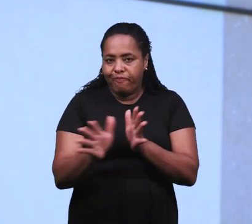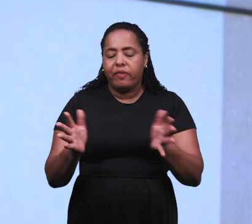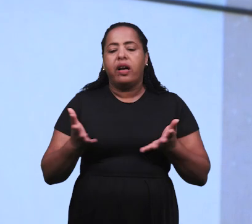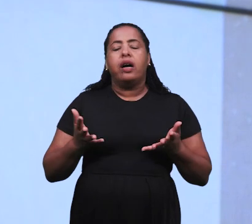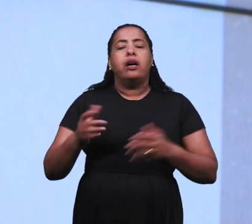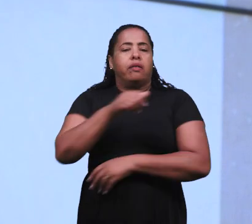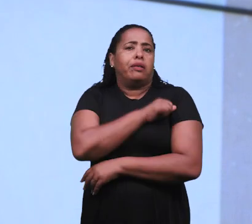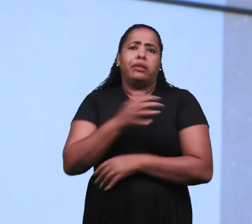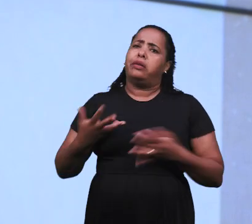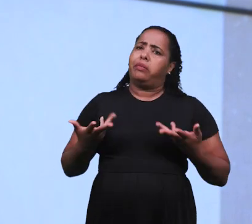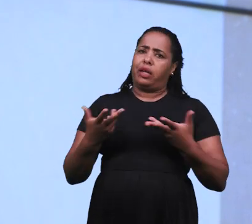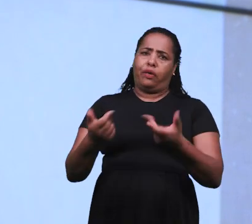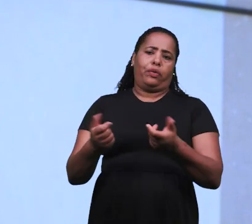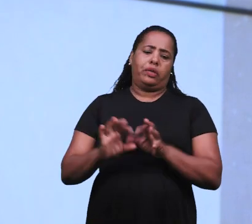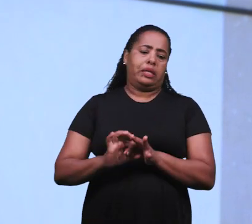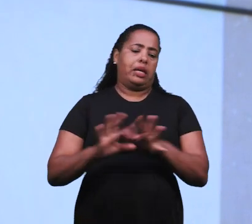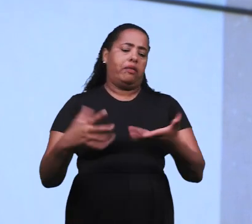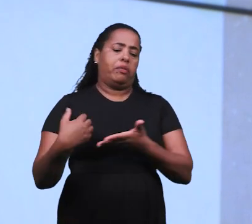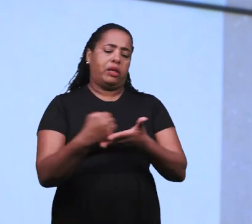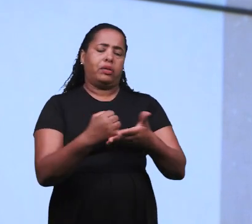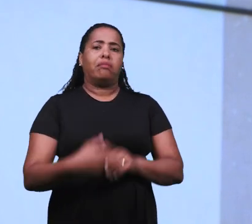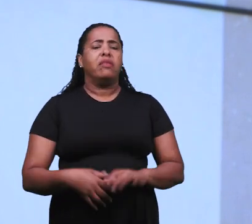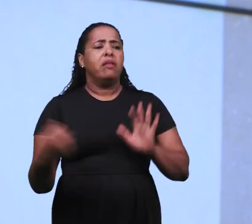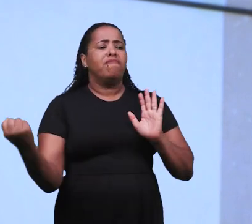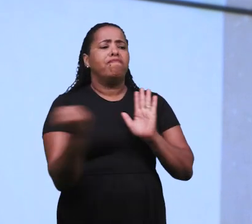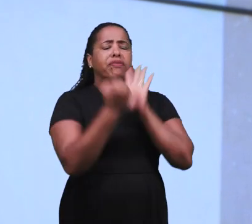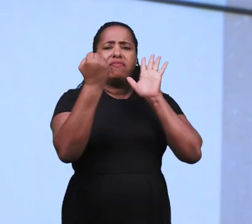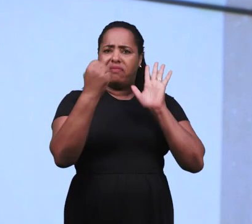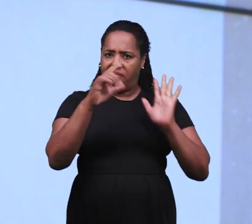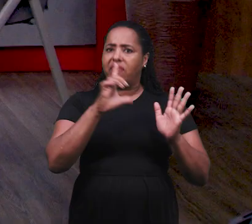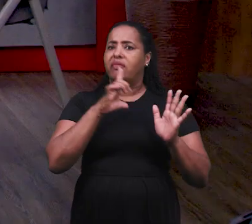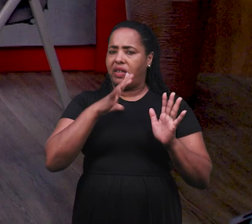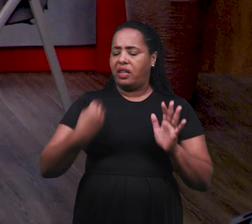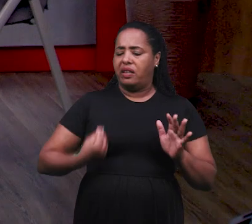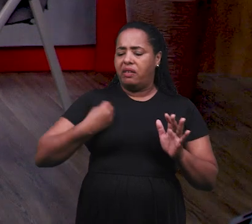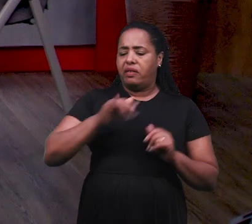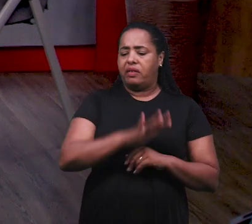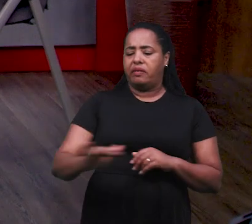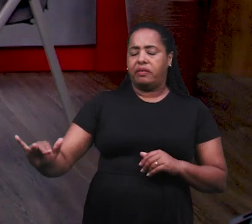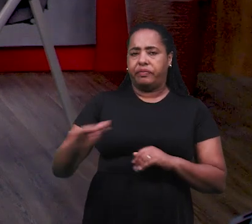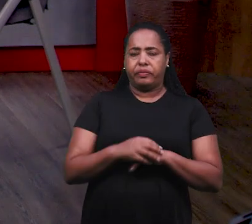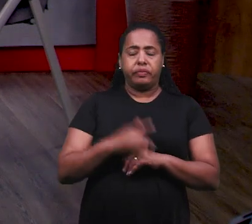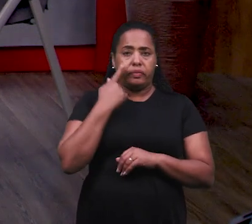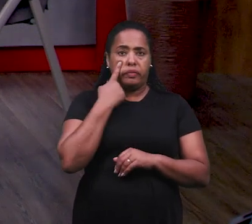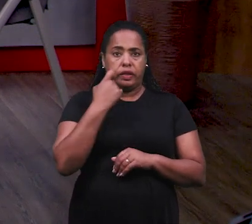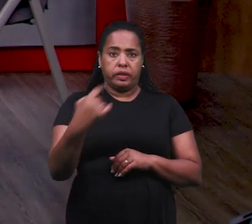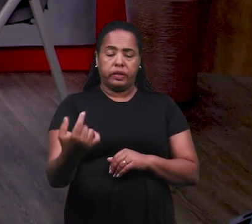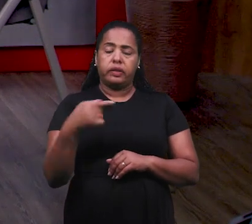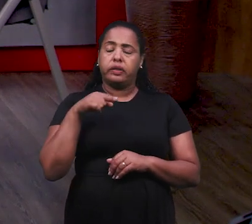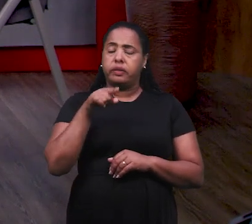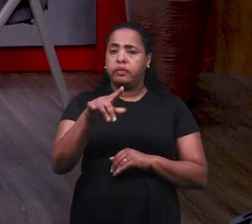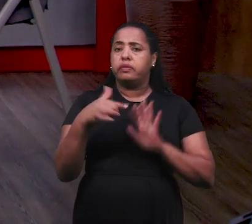Senhor, que realmente impacta na vida de uma criança. Uhum. É interessante, essa colocação que você